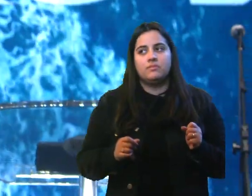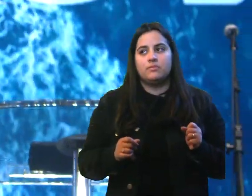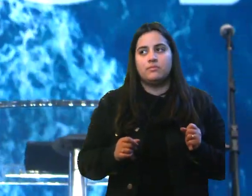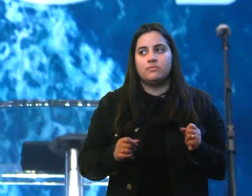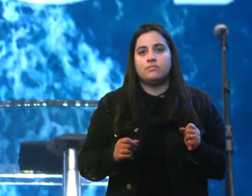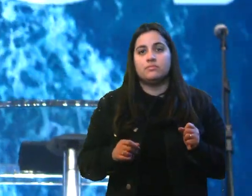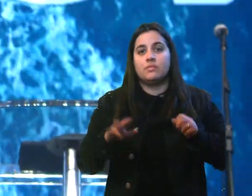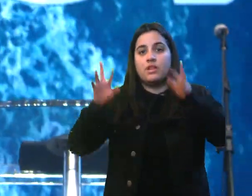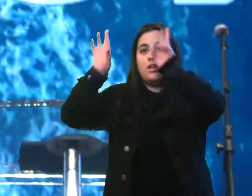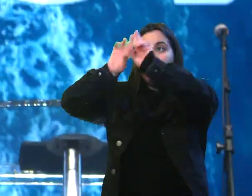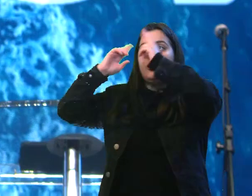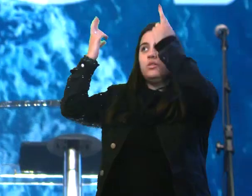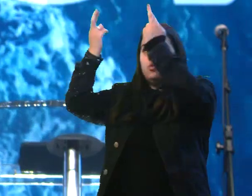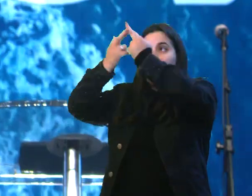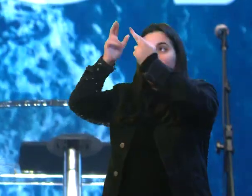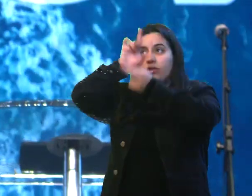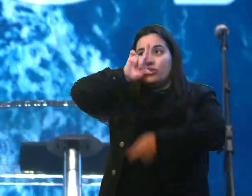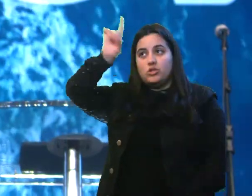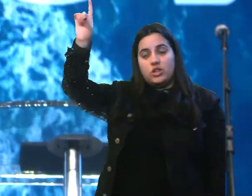No reino de Deus,